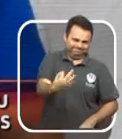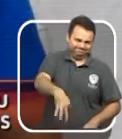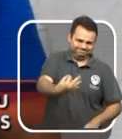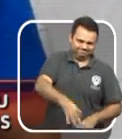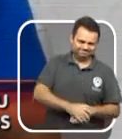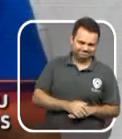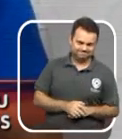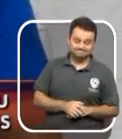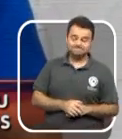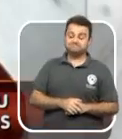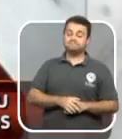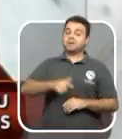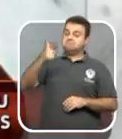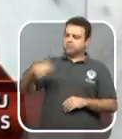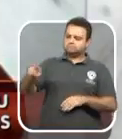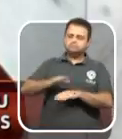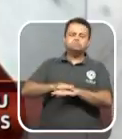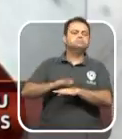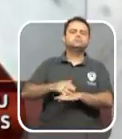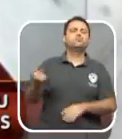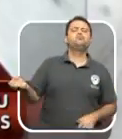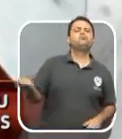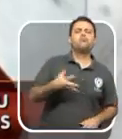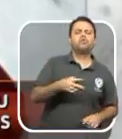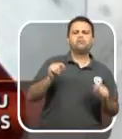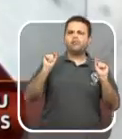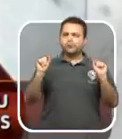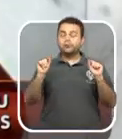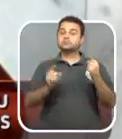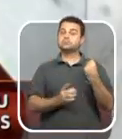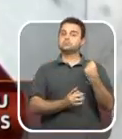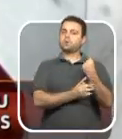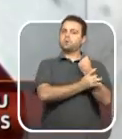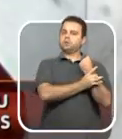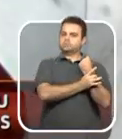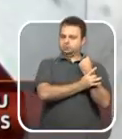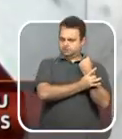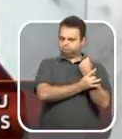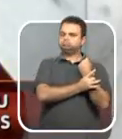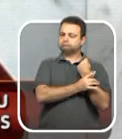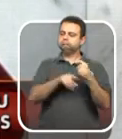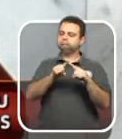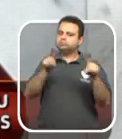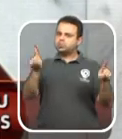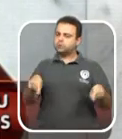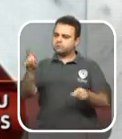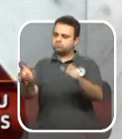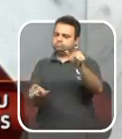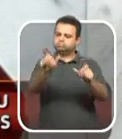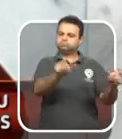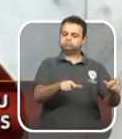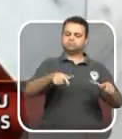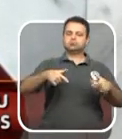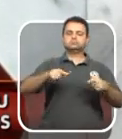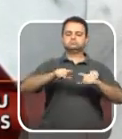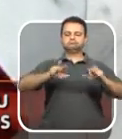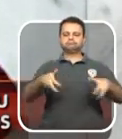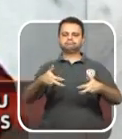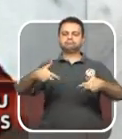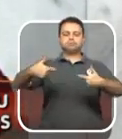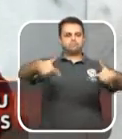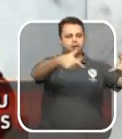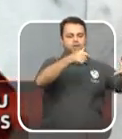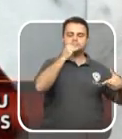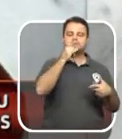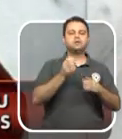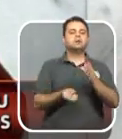aí colocar em prática. Então, economia de papel, agilidade em todo esse processo, mais transparência e também agilidade aqui nos trâmites